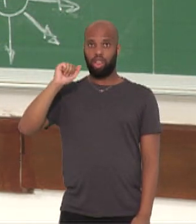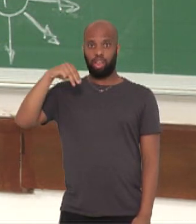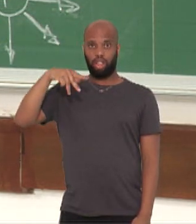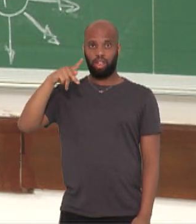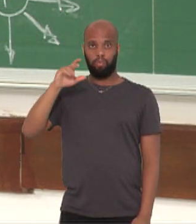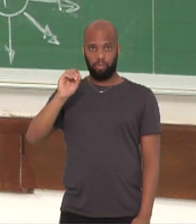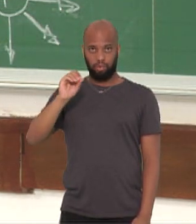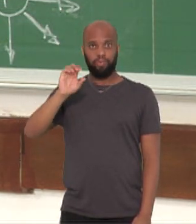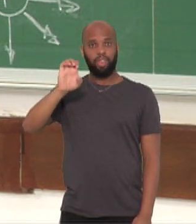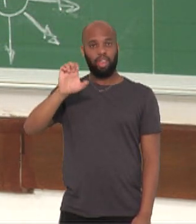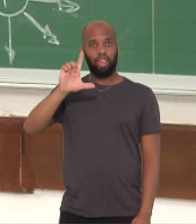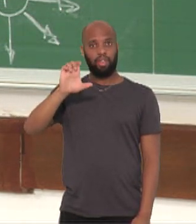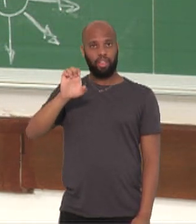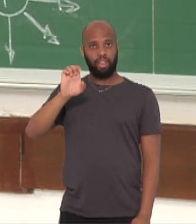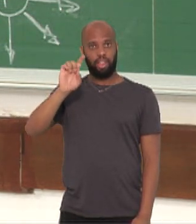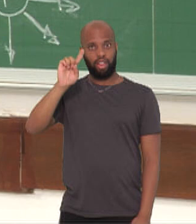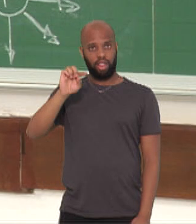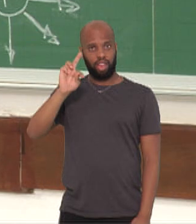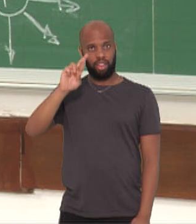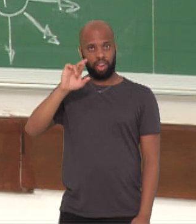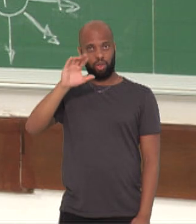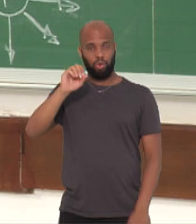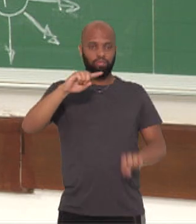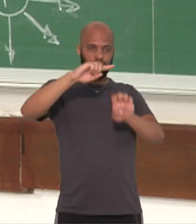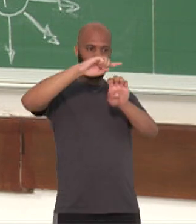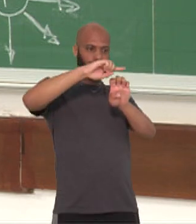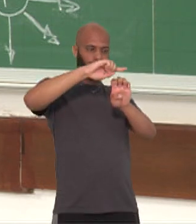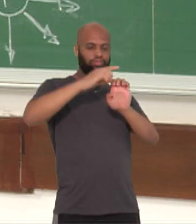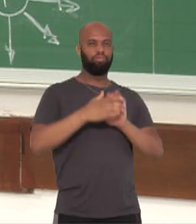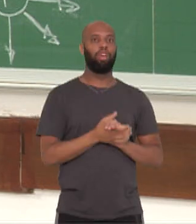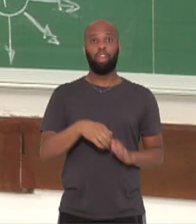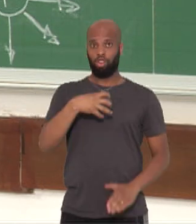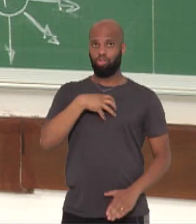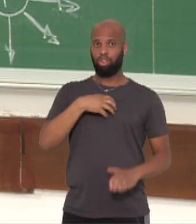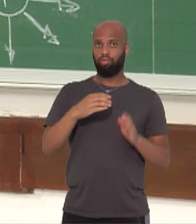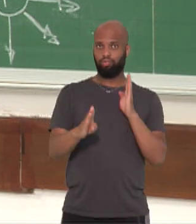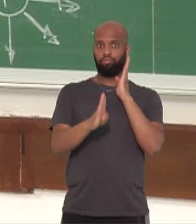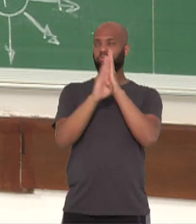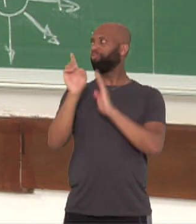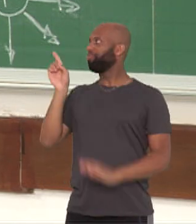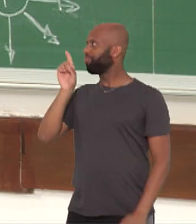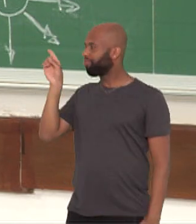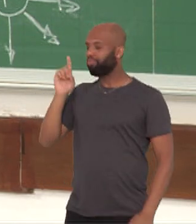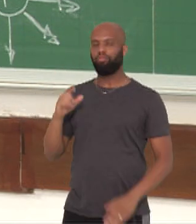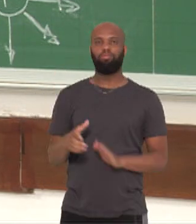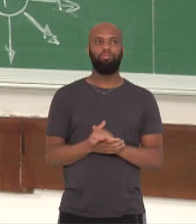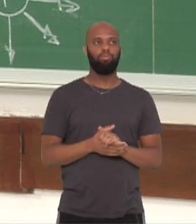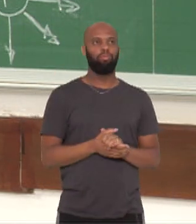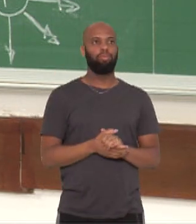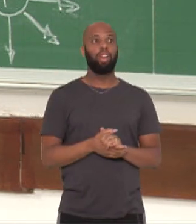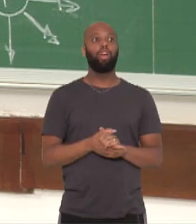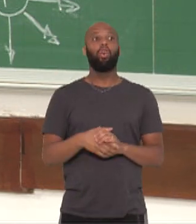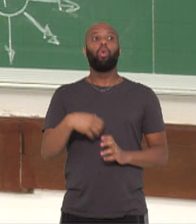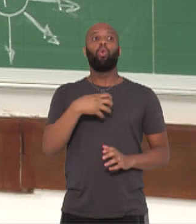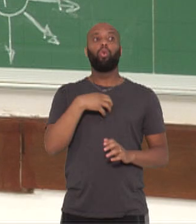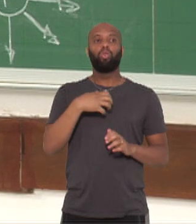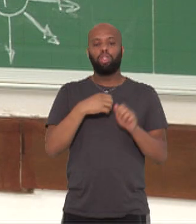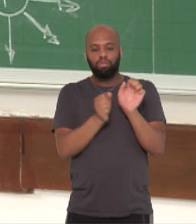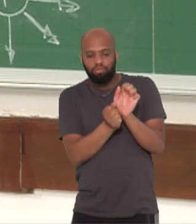Então aqui a gente calculou o campo elétrico, né? E ele é do tipo divergente, ou